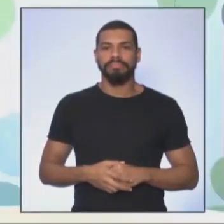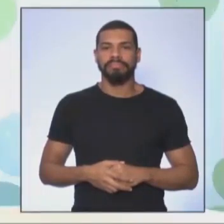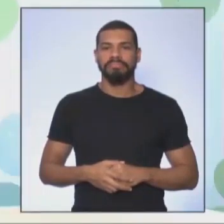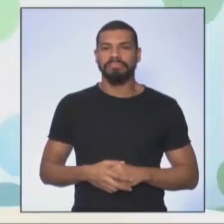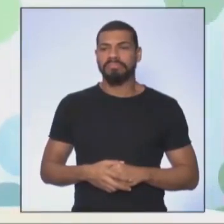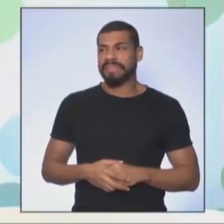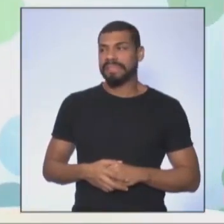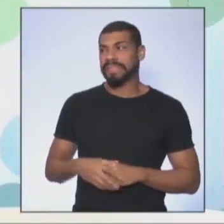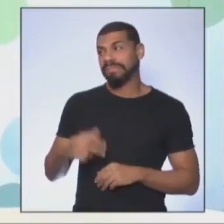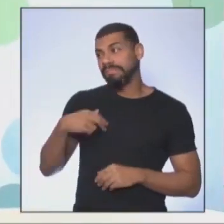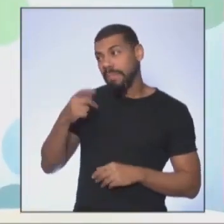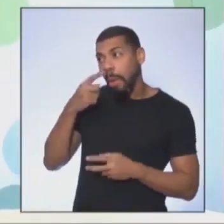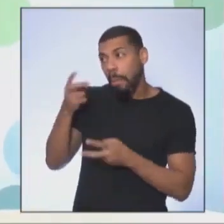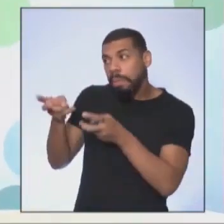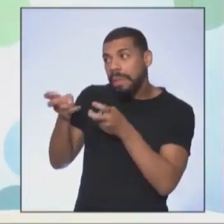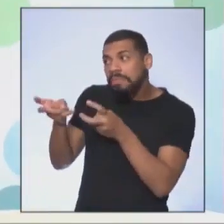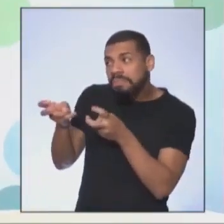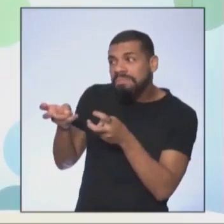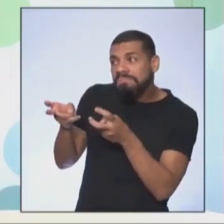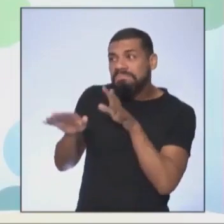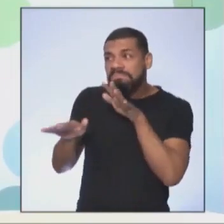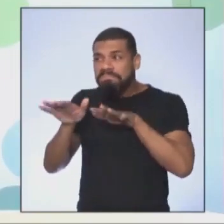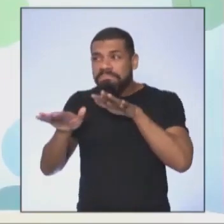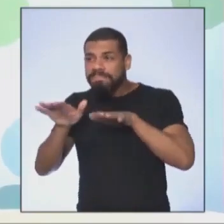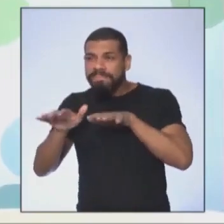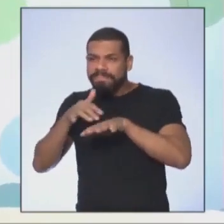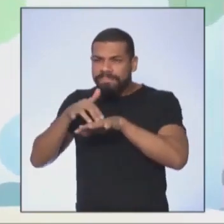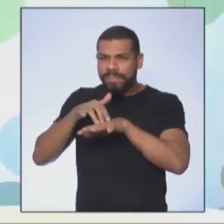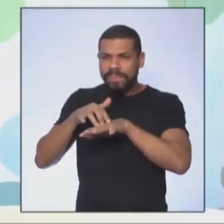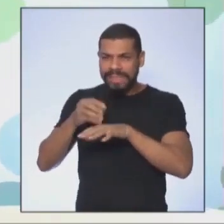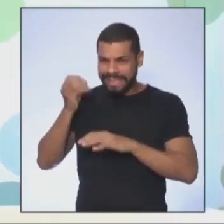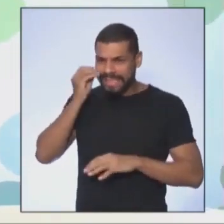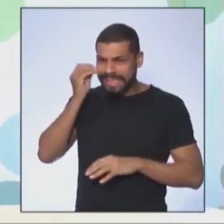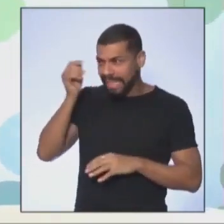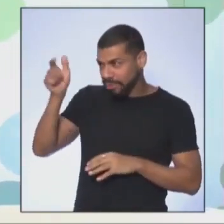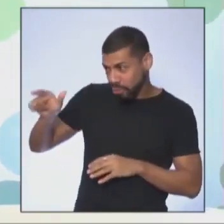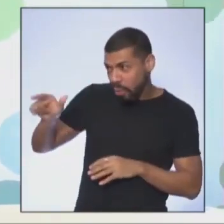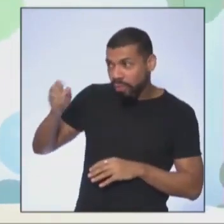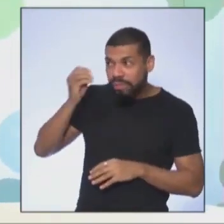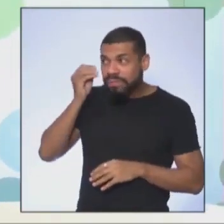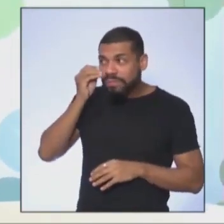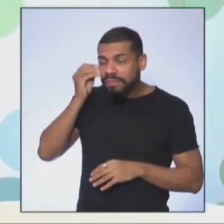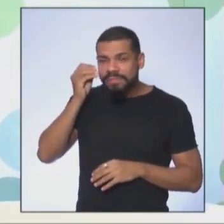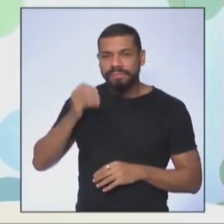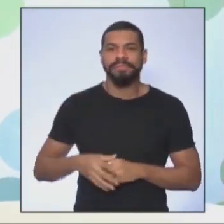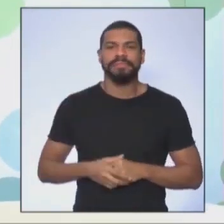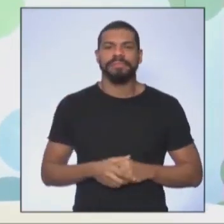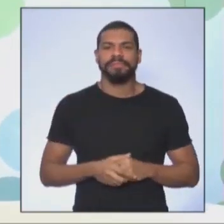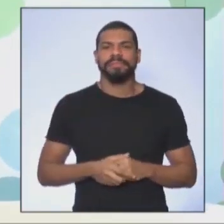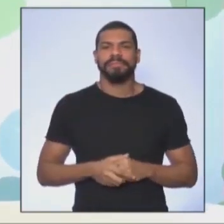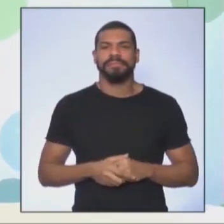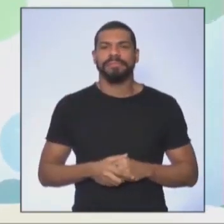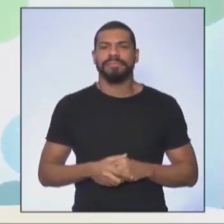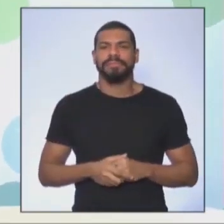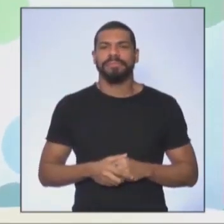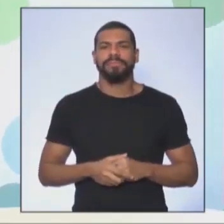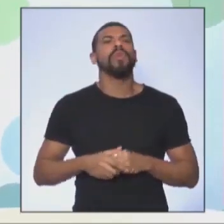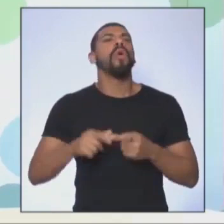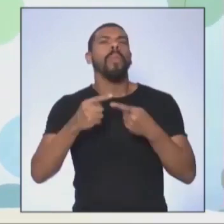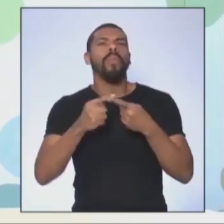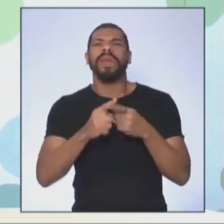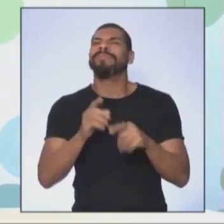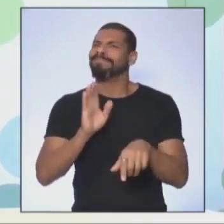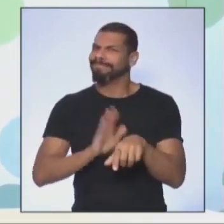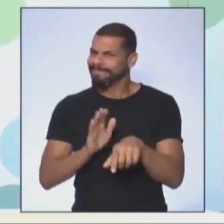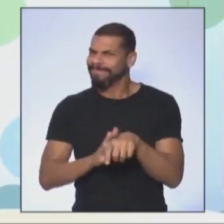Tremeu? Eu vi tremendo, eu não sei se conseguiu ver aí. Quer tentar de novo? Vamos ver. Porque, repare, é muito difícil. Você tem que chegar a